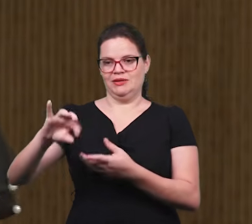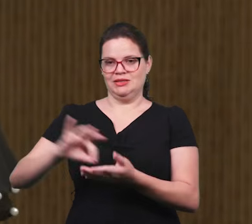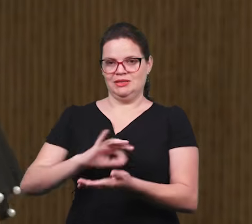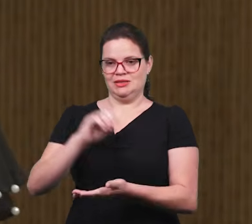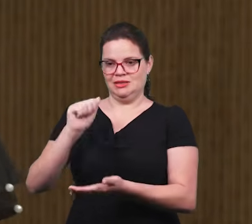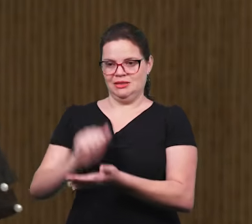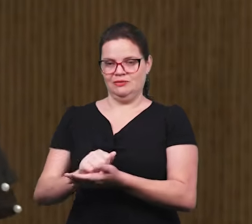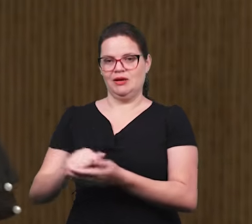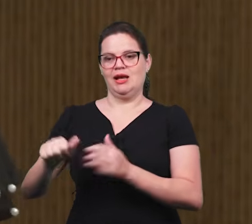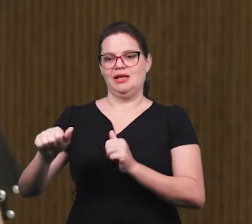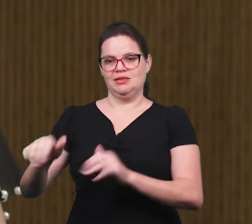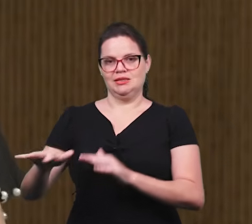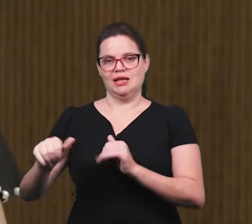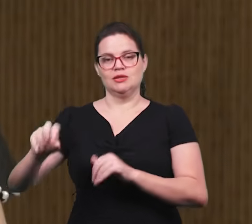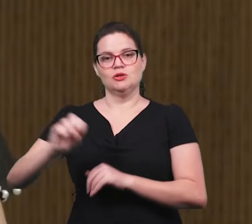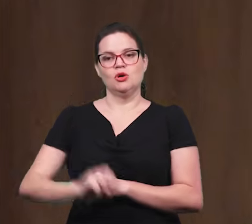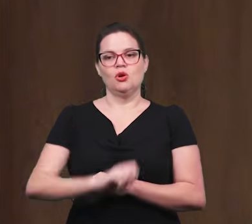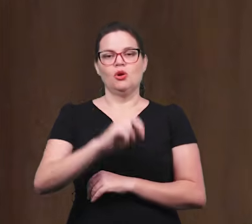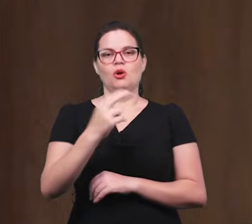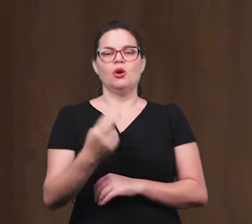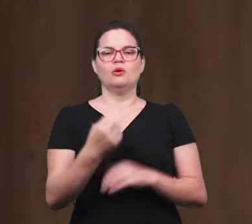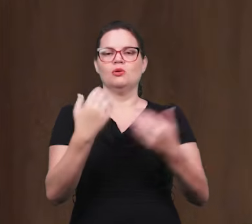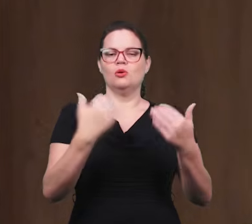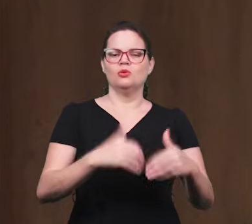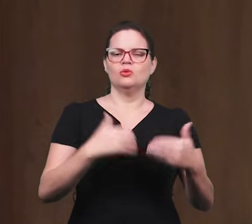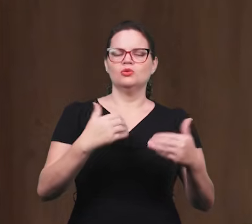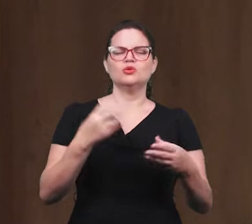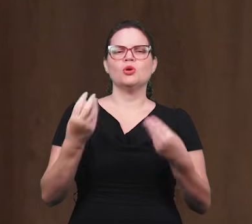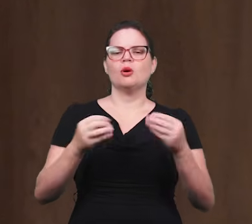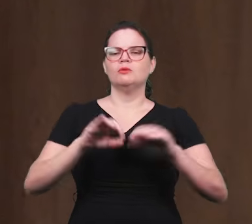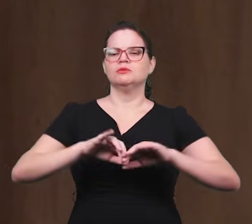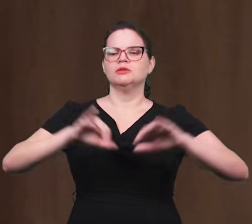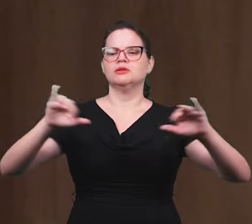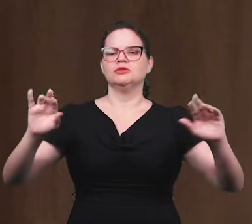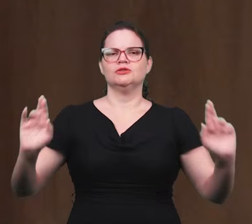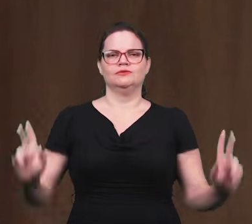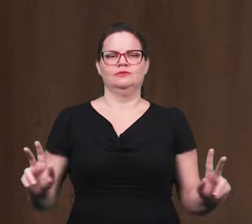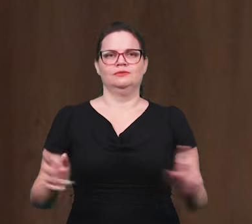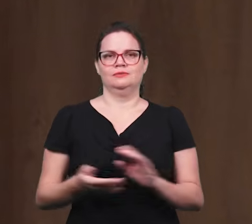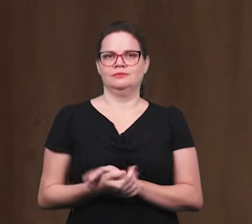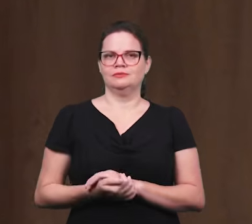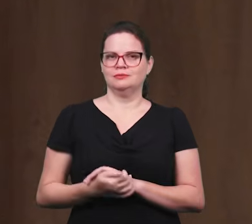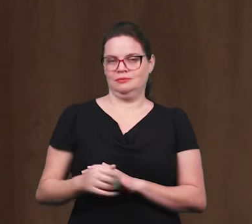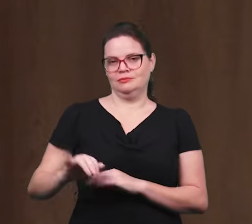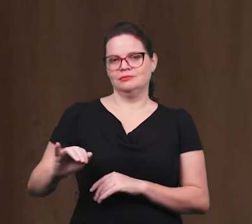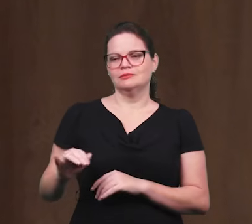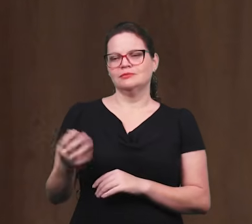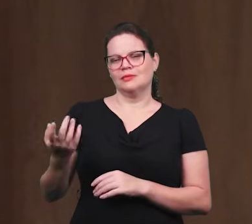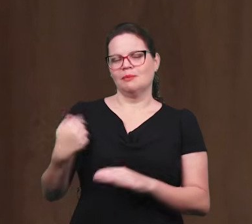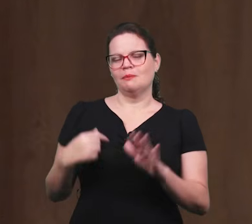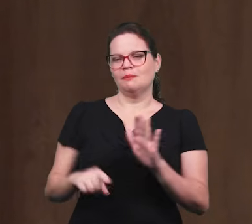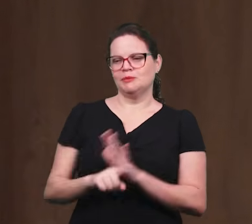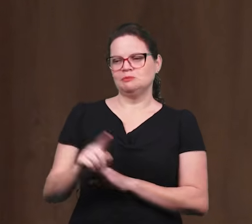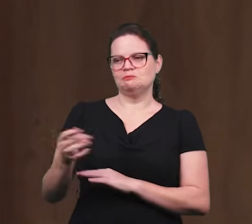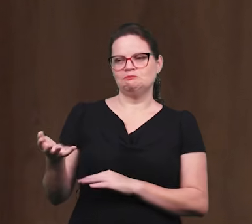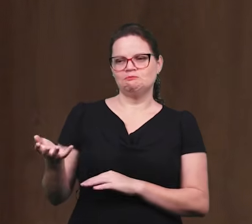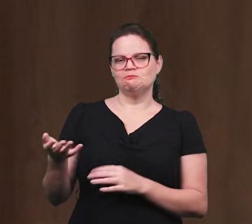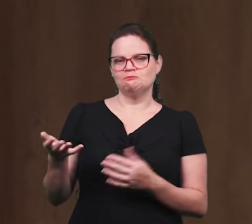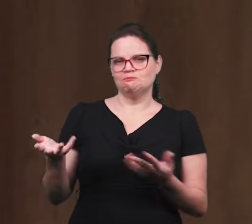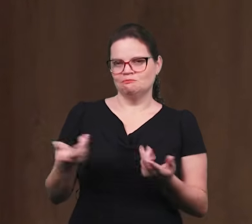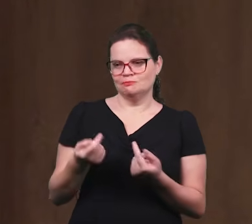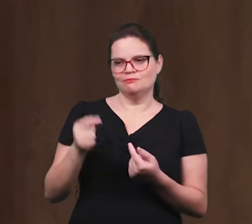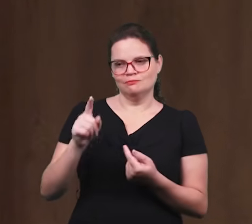dessas duas formas de ingresso? Pois é, Estela, essa é uma pergunta muito oportuna para o jovem que,